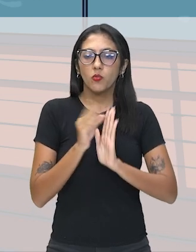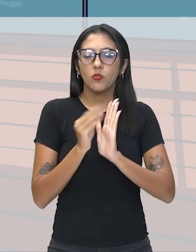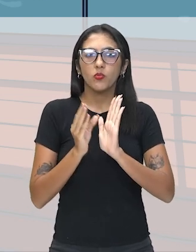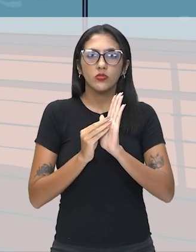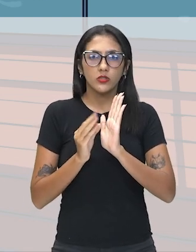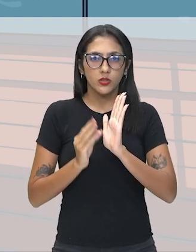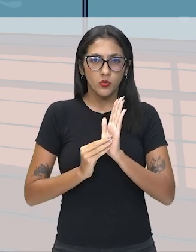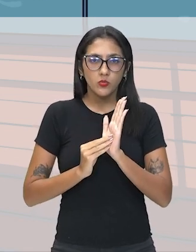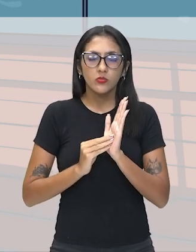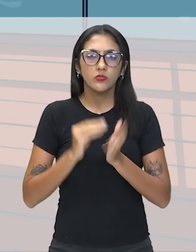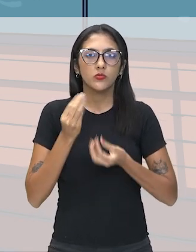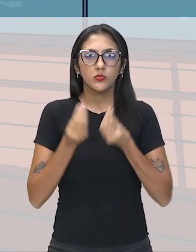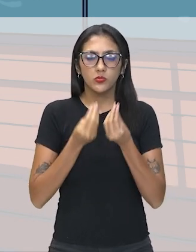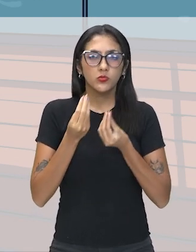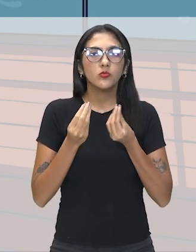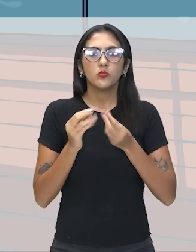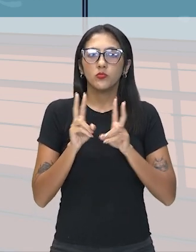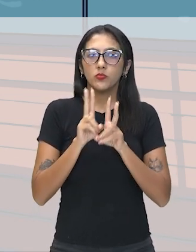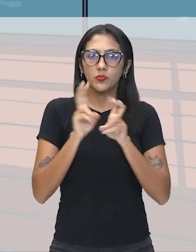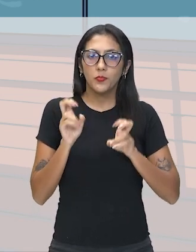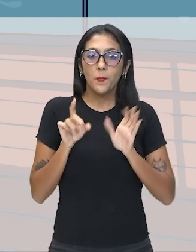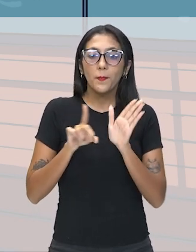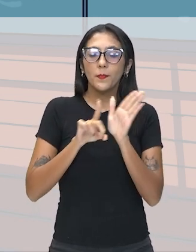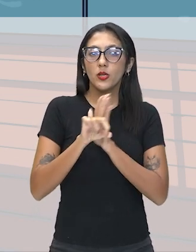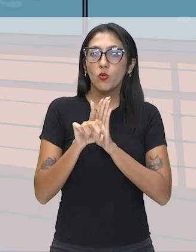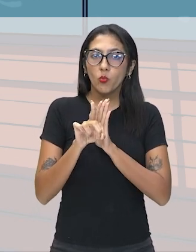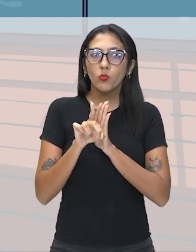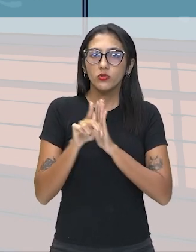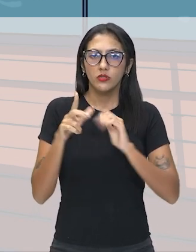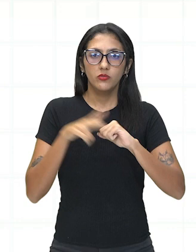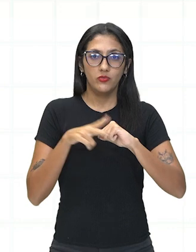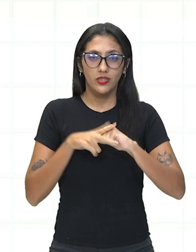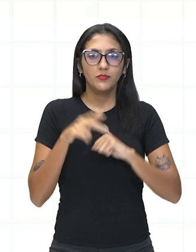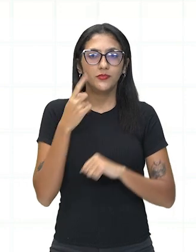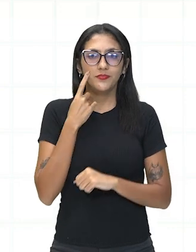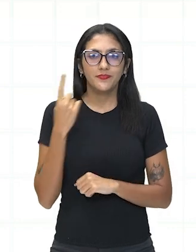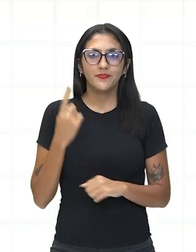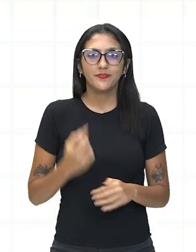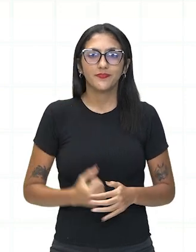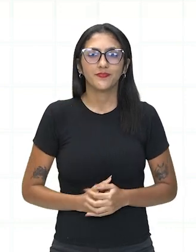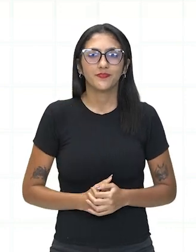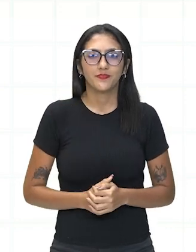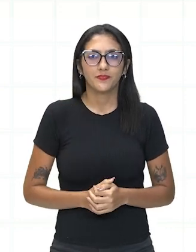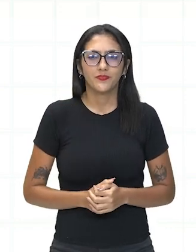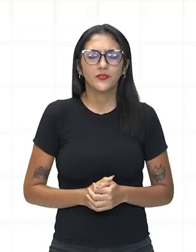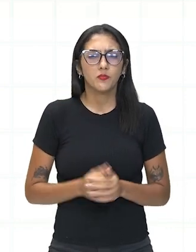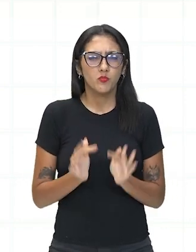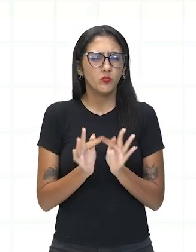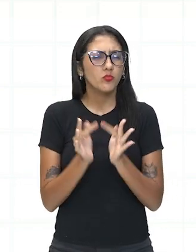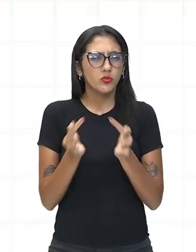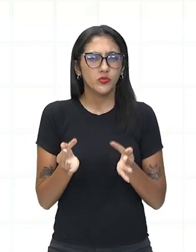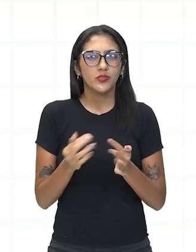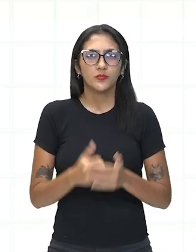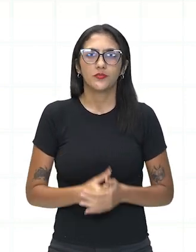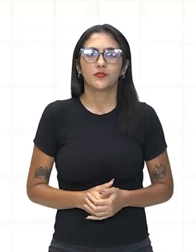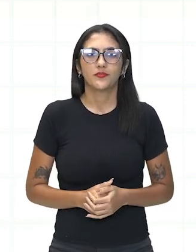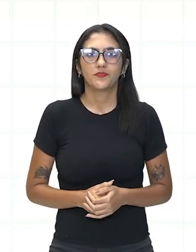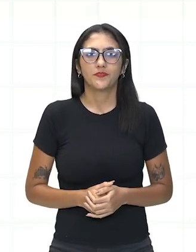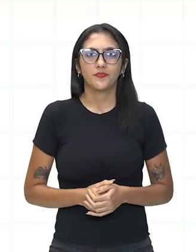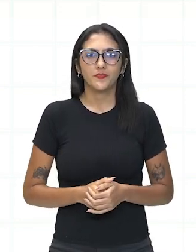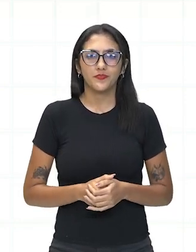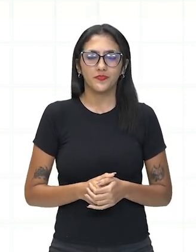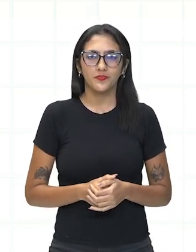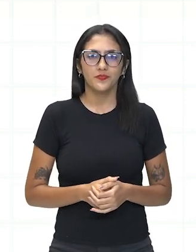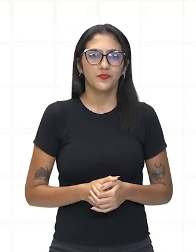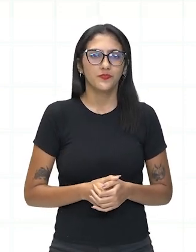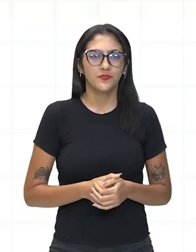forma interrogativa do nosso verbo modal can. Acompanhe comigo. Muito simples. Olha só. Então, vocês